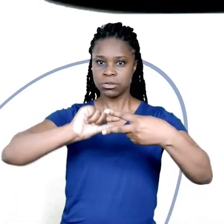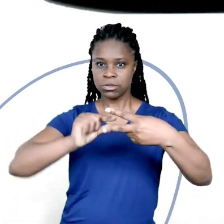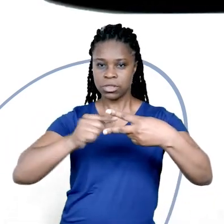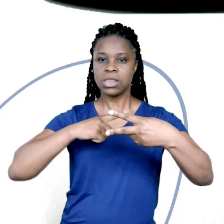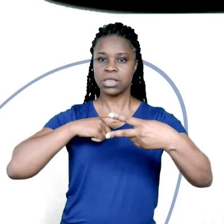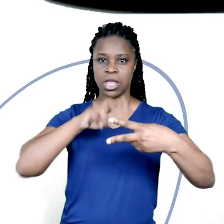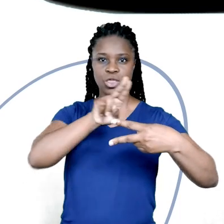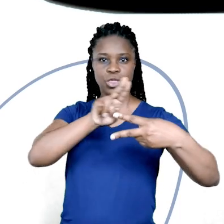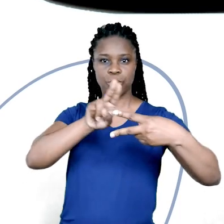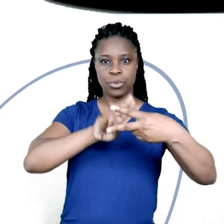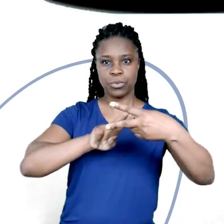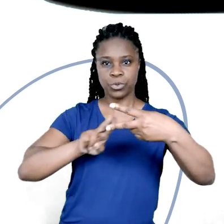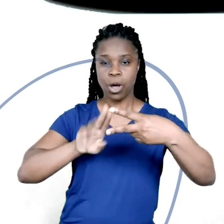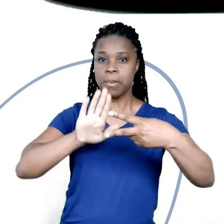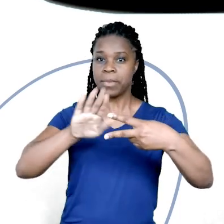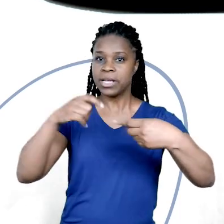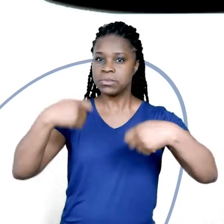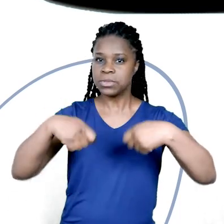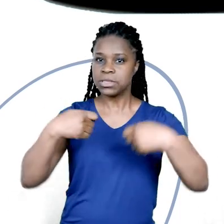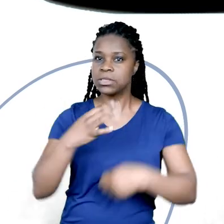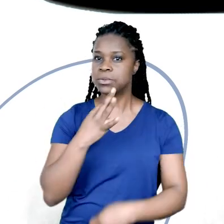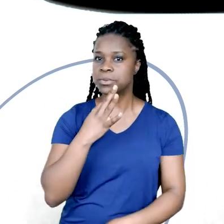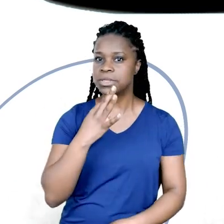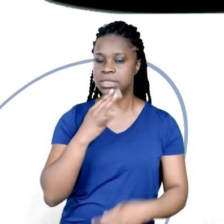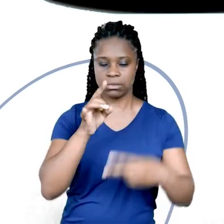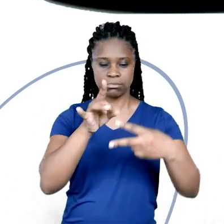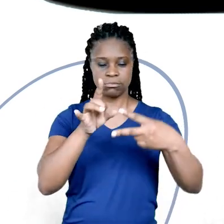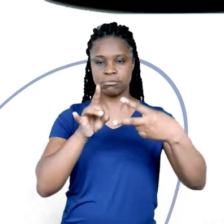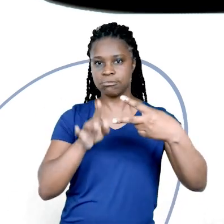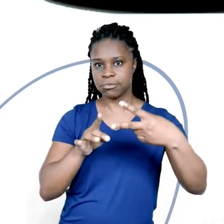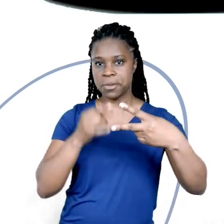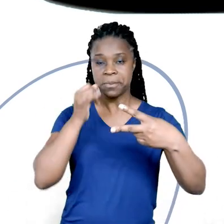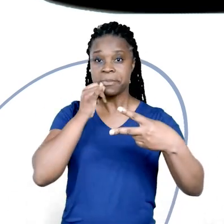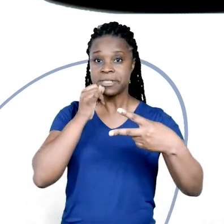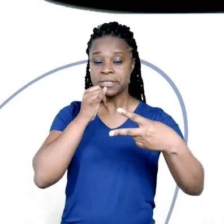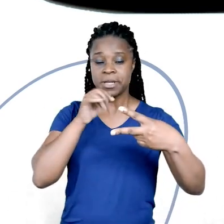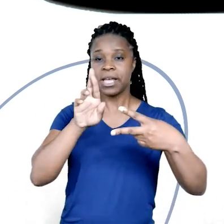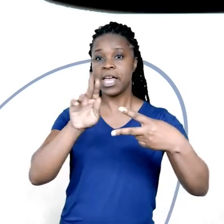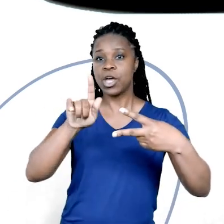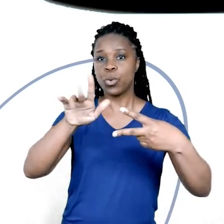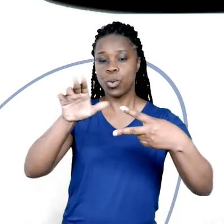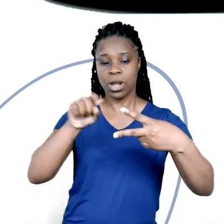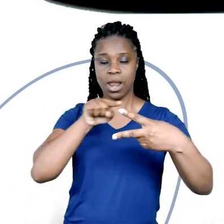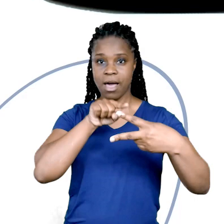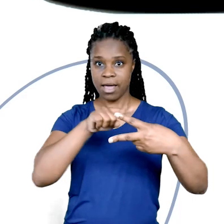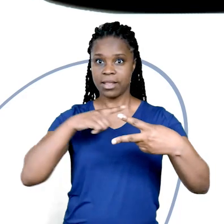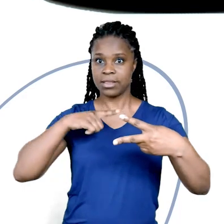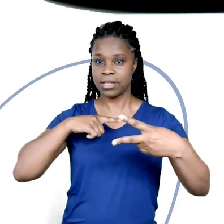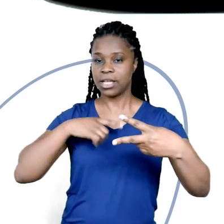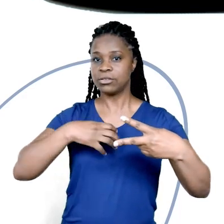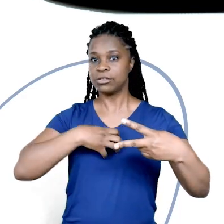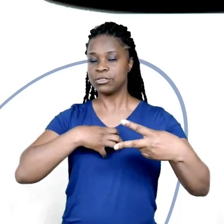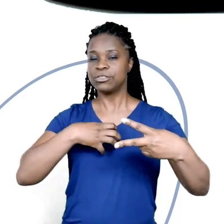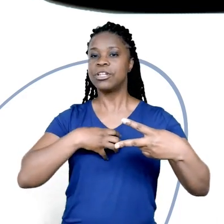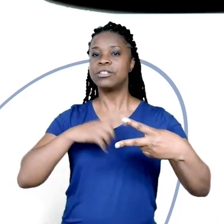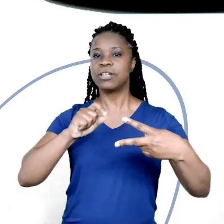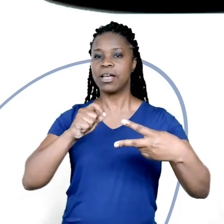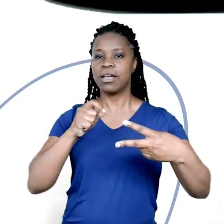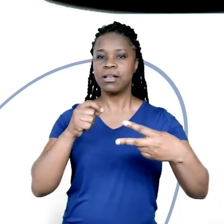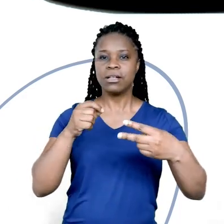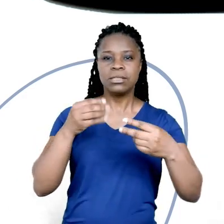caneta, atente-se para o aspecto de cada uma. A insulina regular tem sempre o aspecto límpido